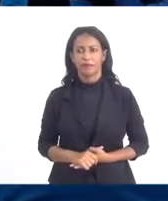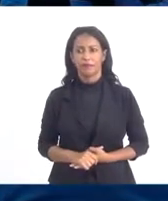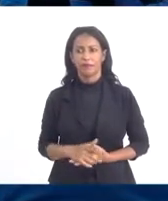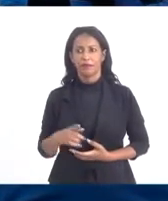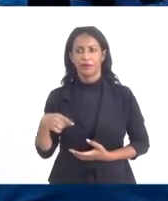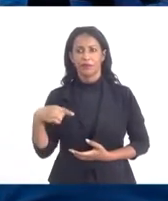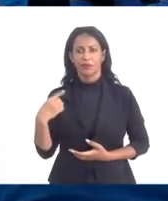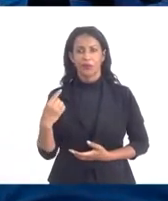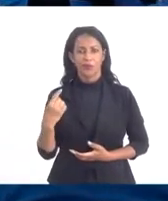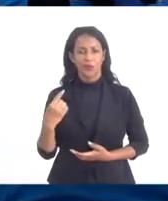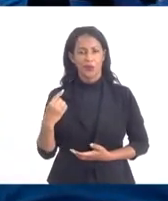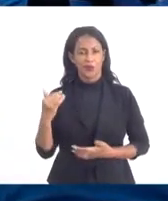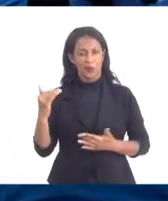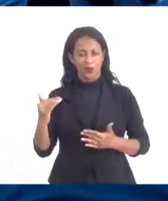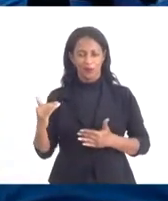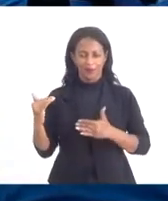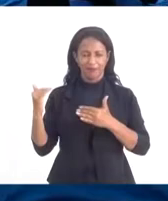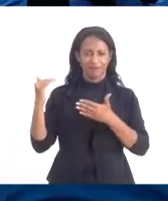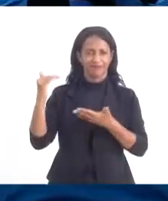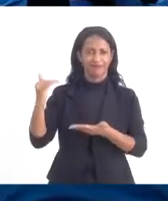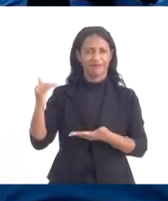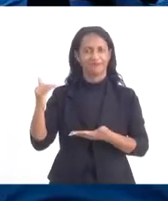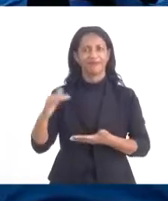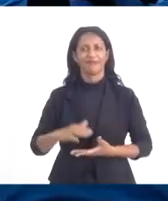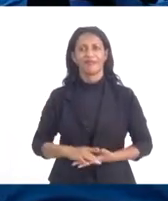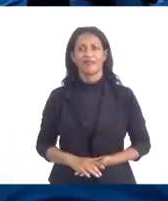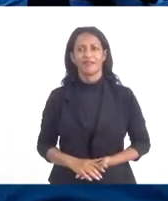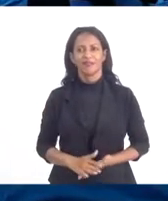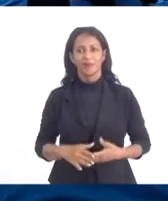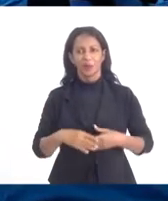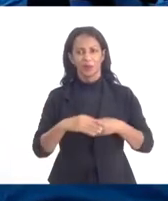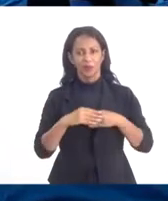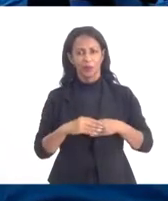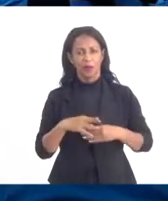nosso decano. Saudar Roninho,